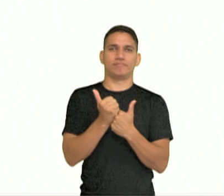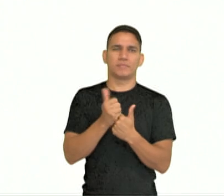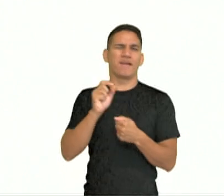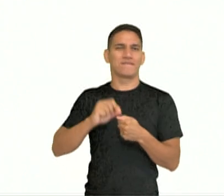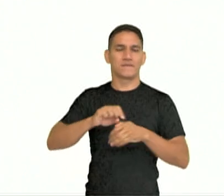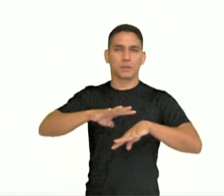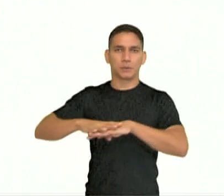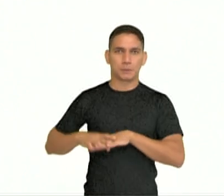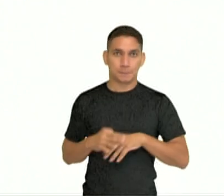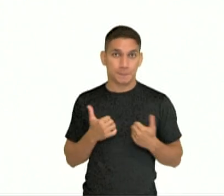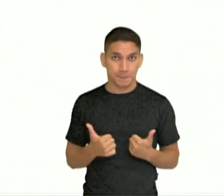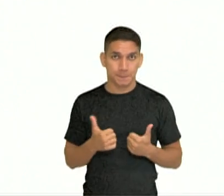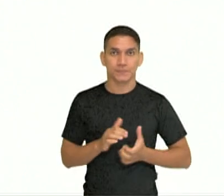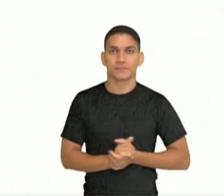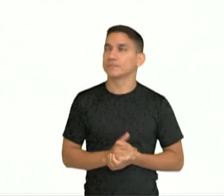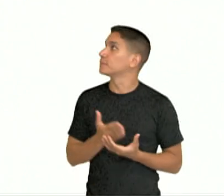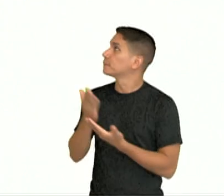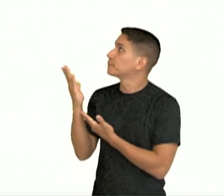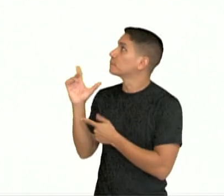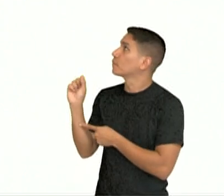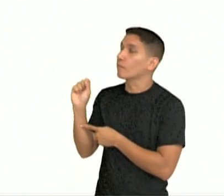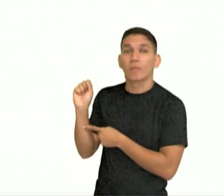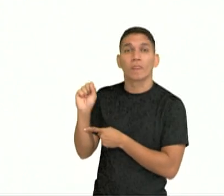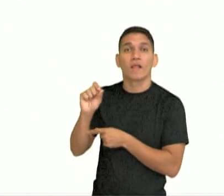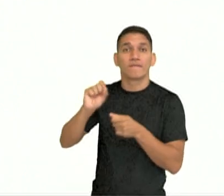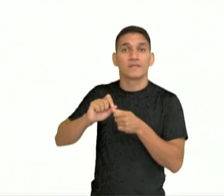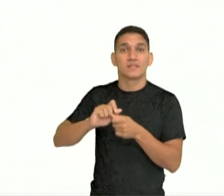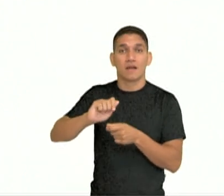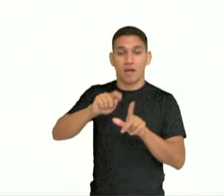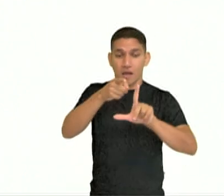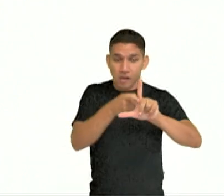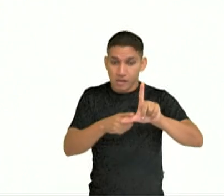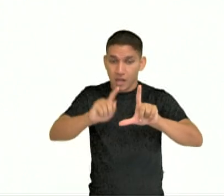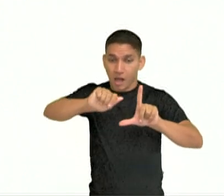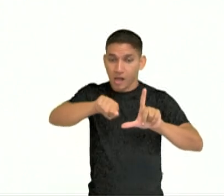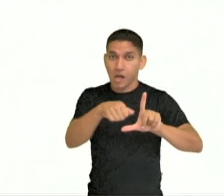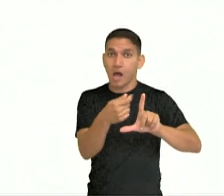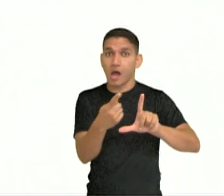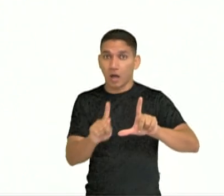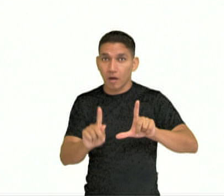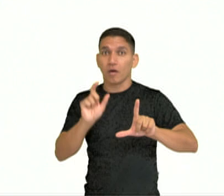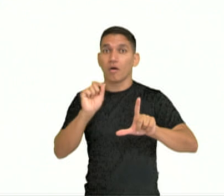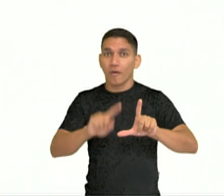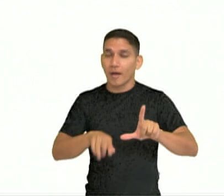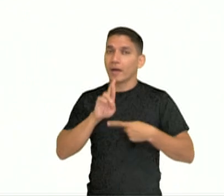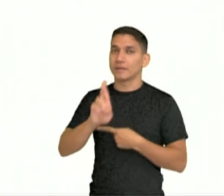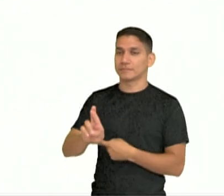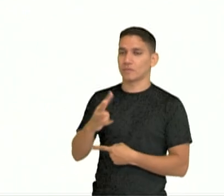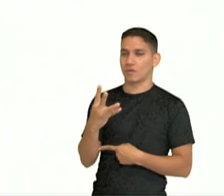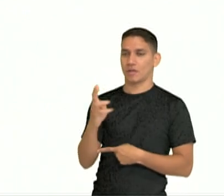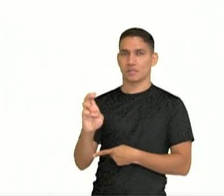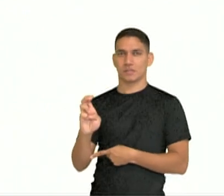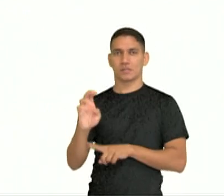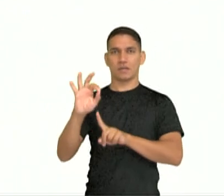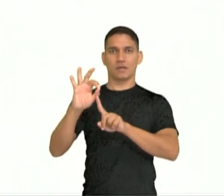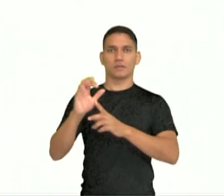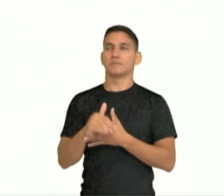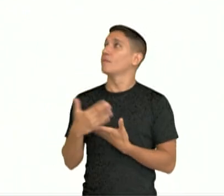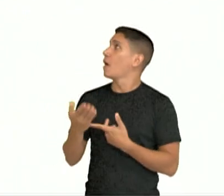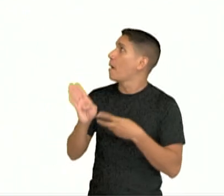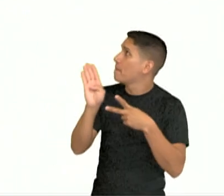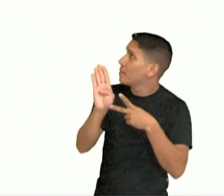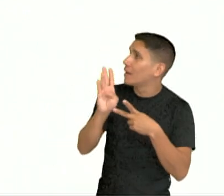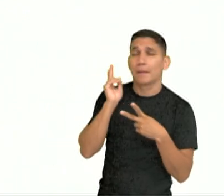faz o cálculo. Tá? Então, aqui, o ângulo alfa é correspondente ao ângulo de 45 graus. Lá na letra B, fiz o